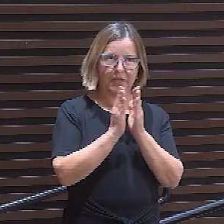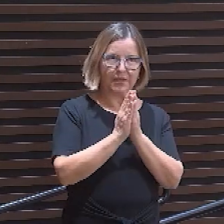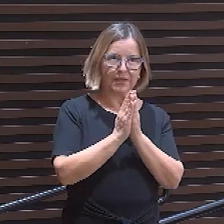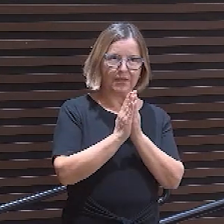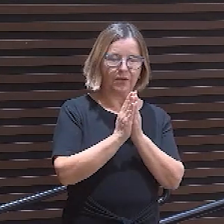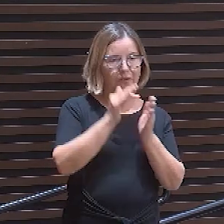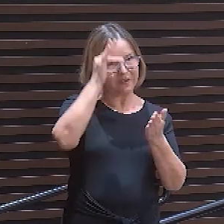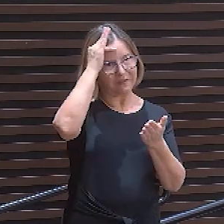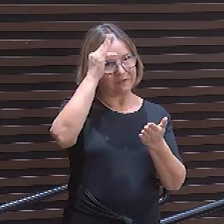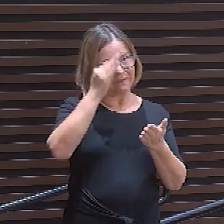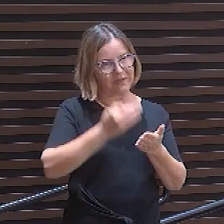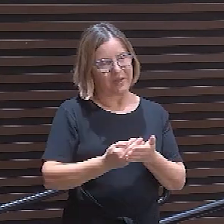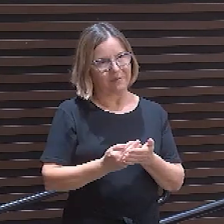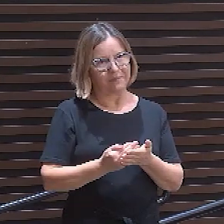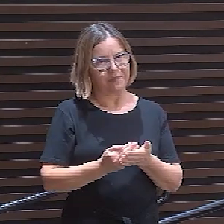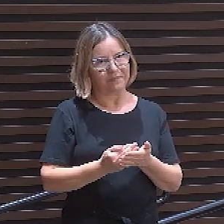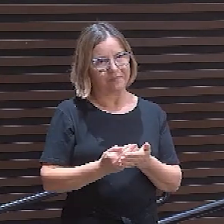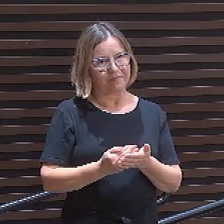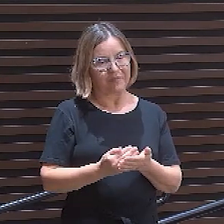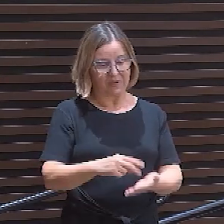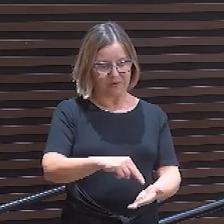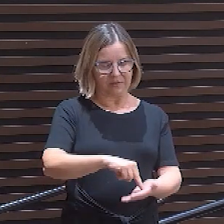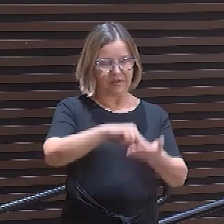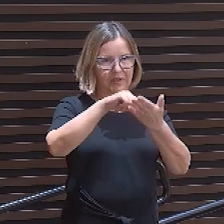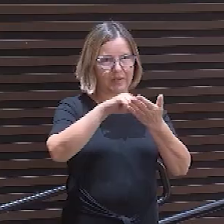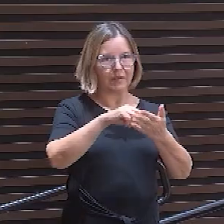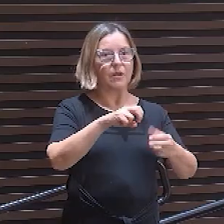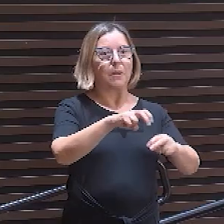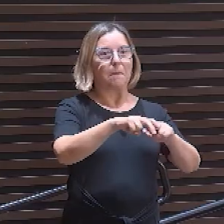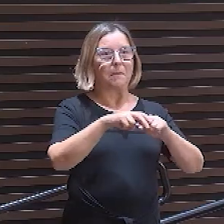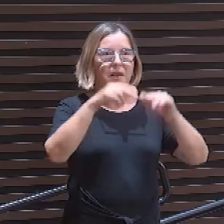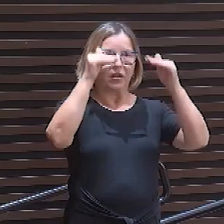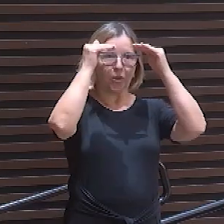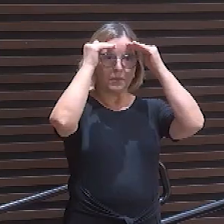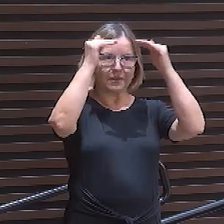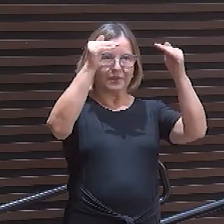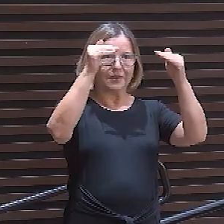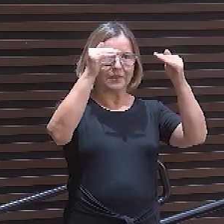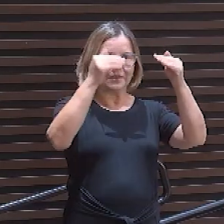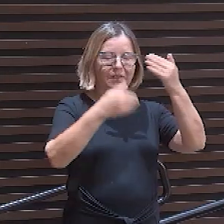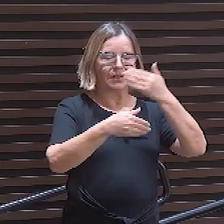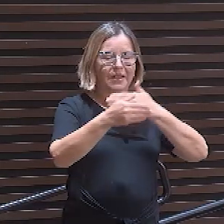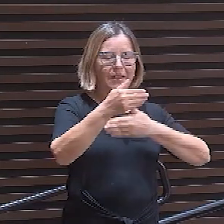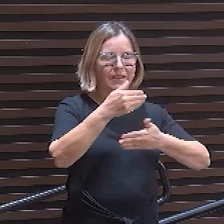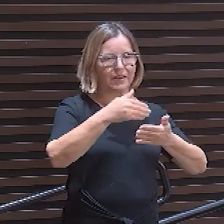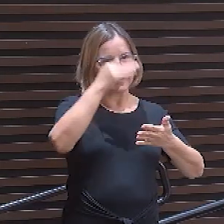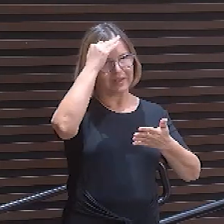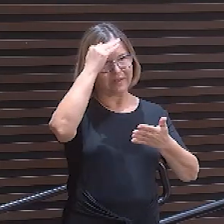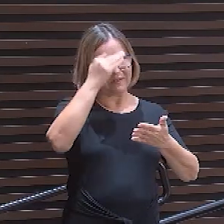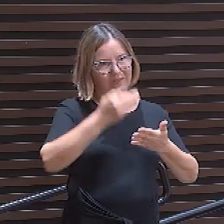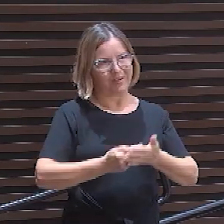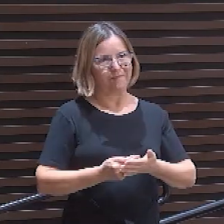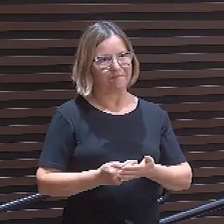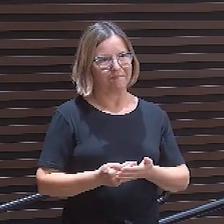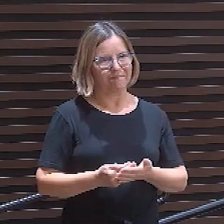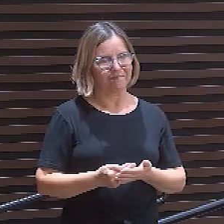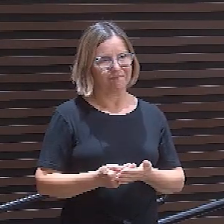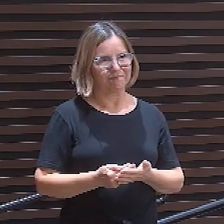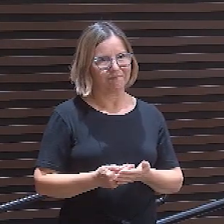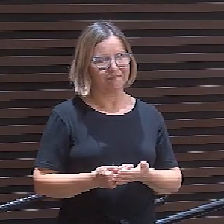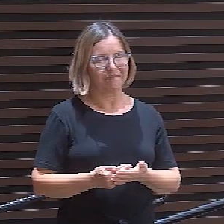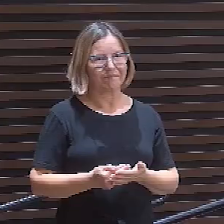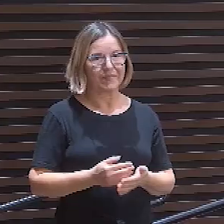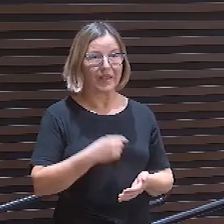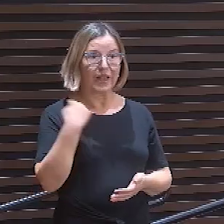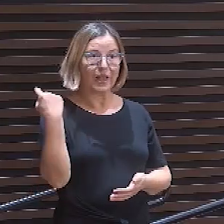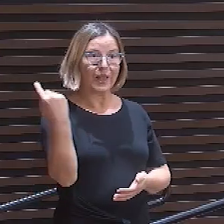fé e são sustentadas pela obediência, pela fé. E ela vai. Em nossa união